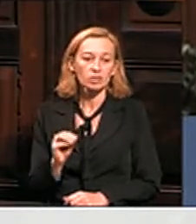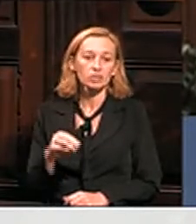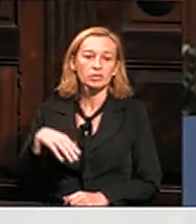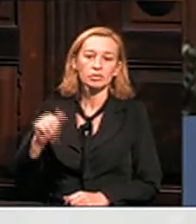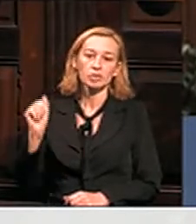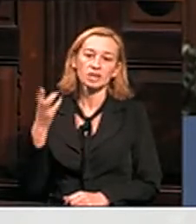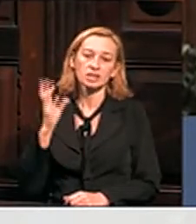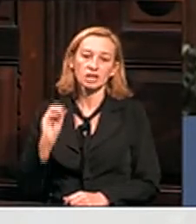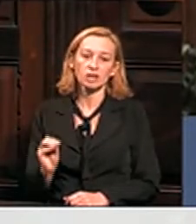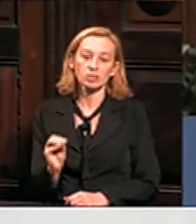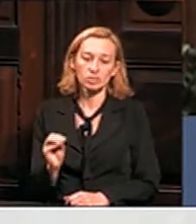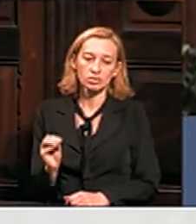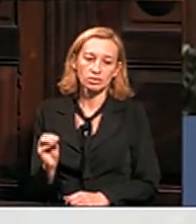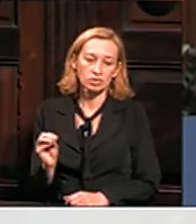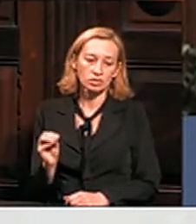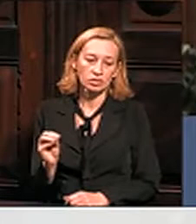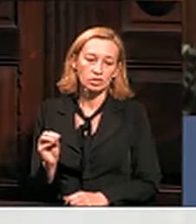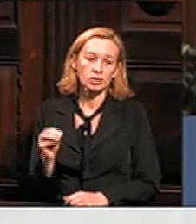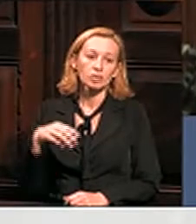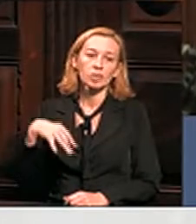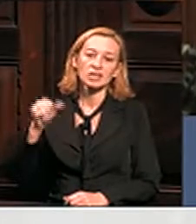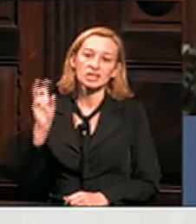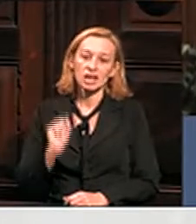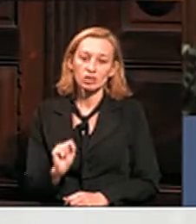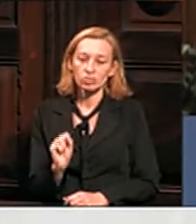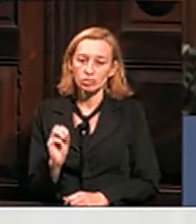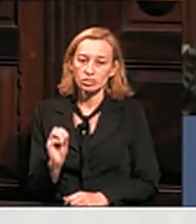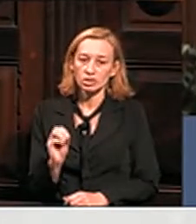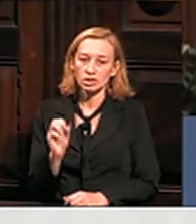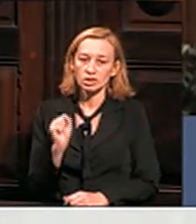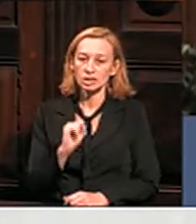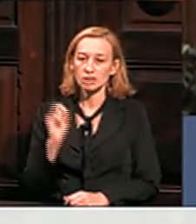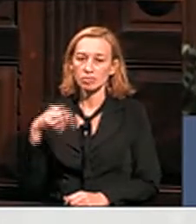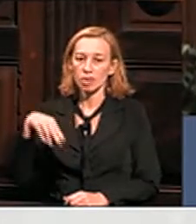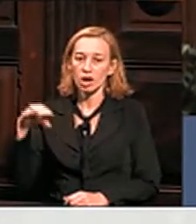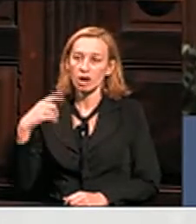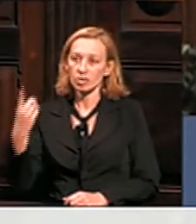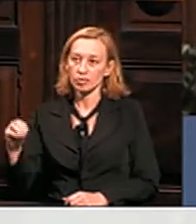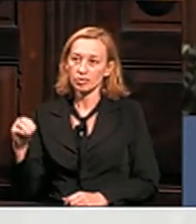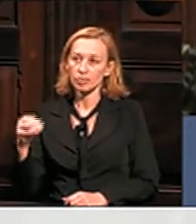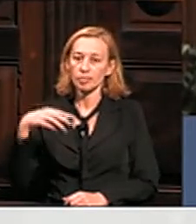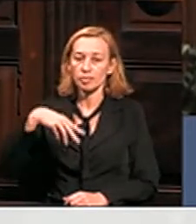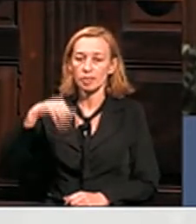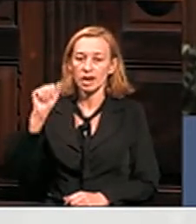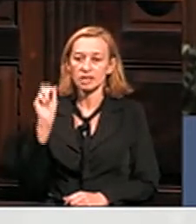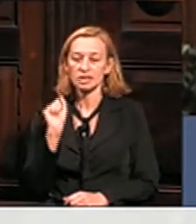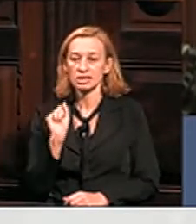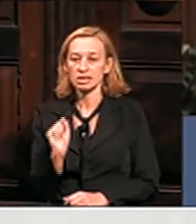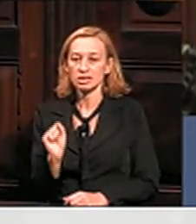Marcelo Freixo. Marcelo Simão. Márcia Giovanni.